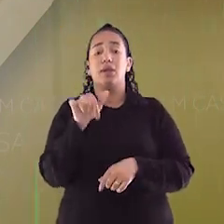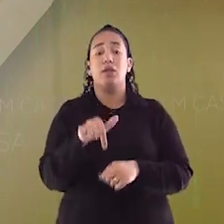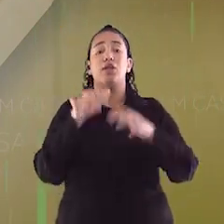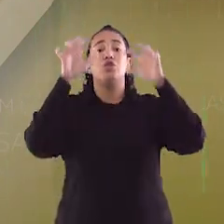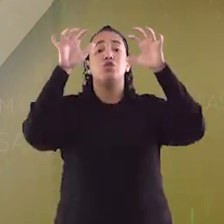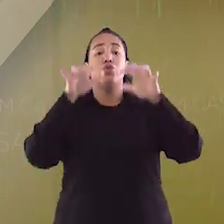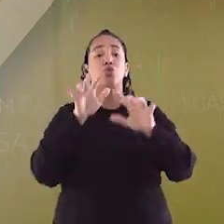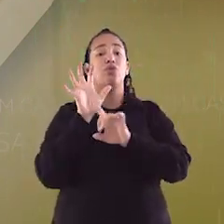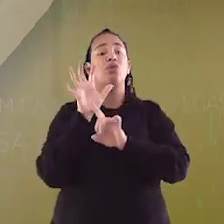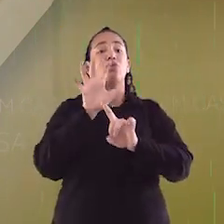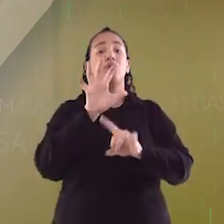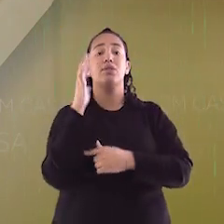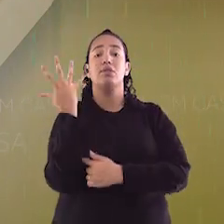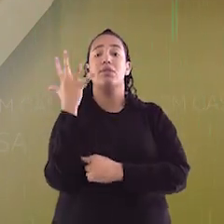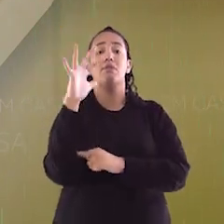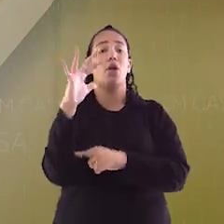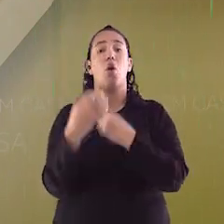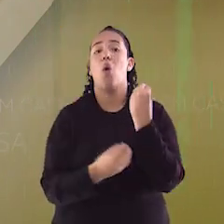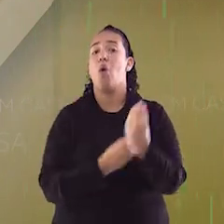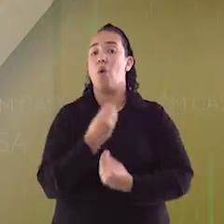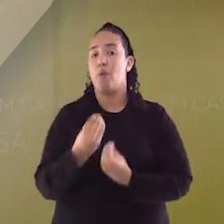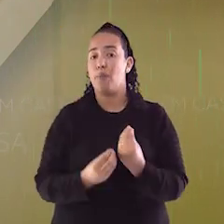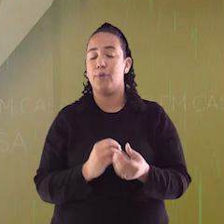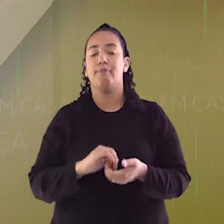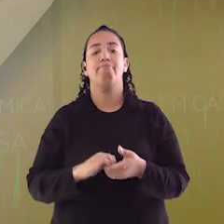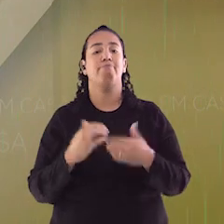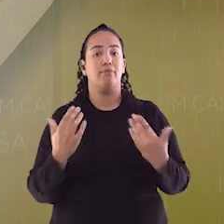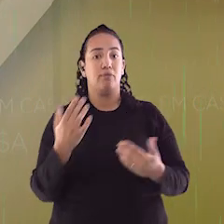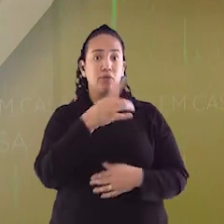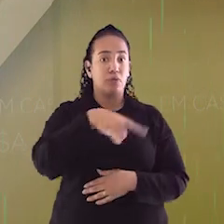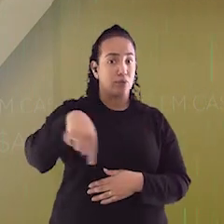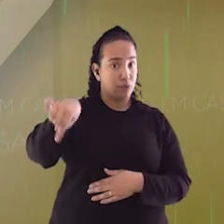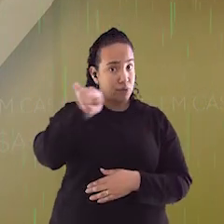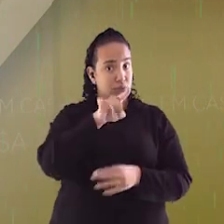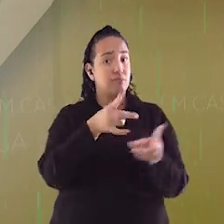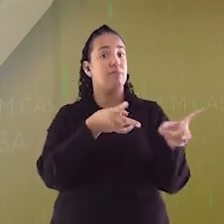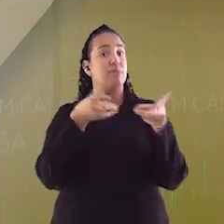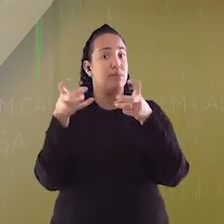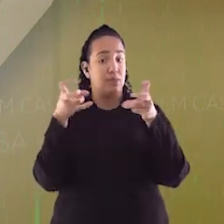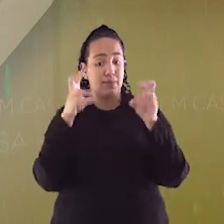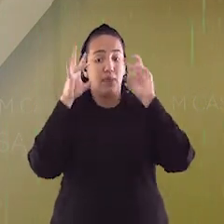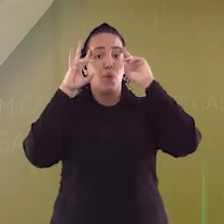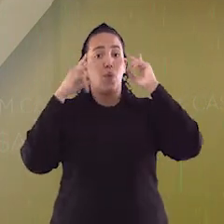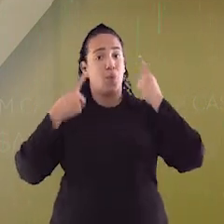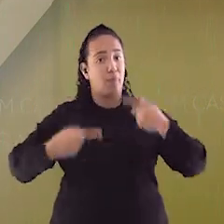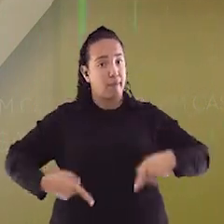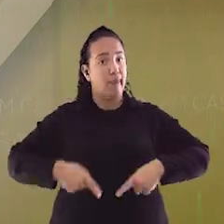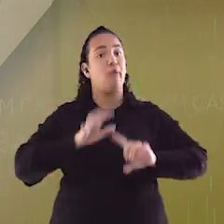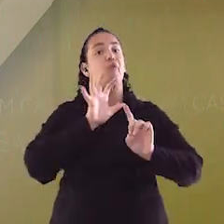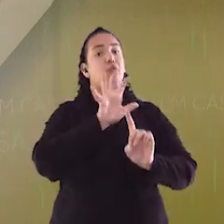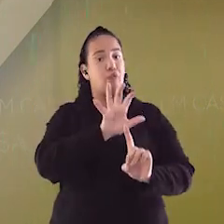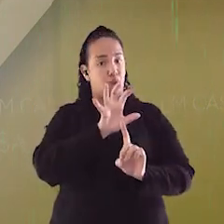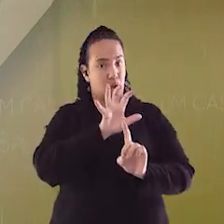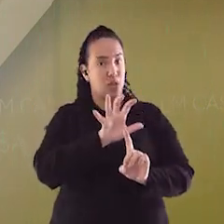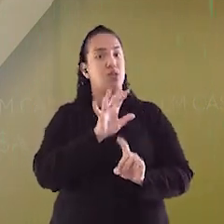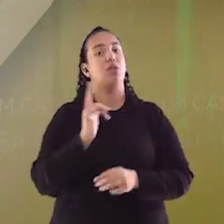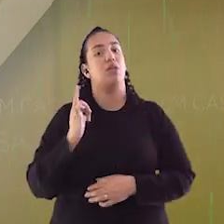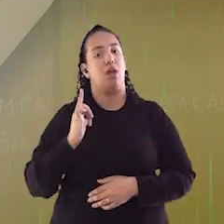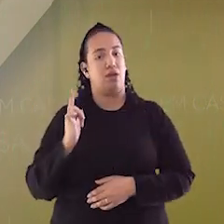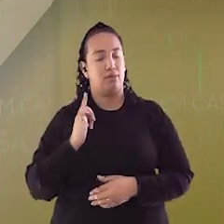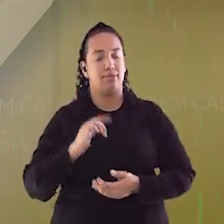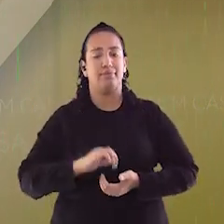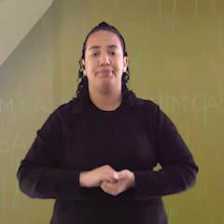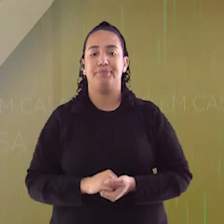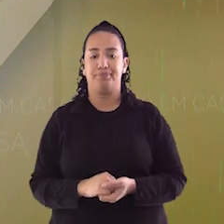os impactos ambientais. Você verá que o homem ele tem uma participação muito grande para que esse